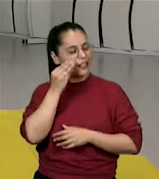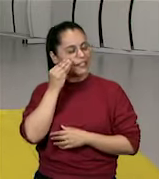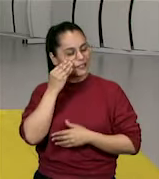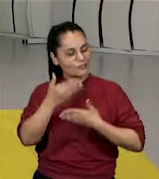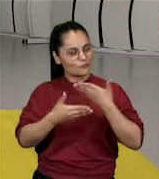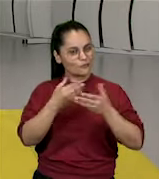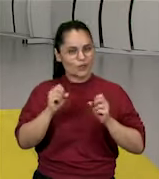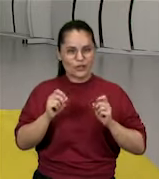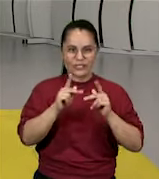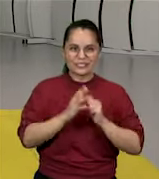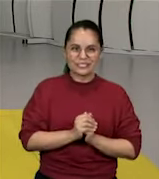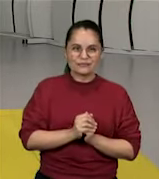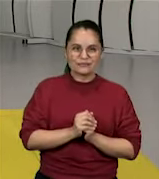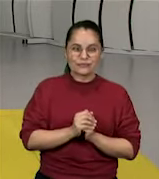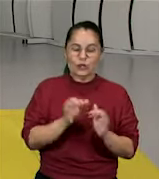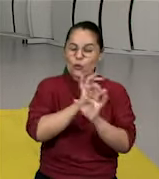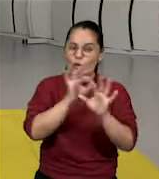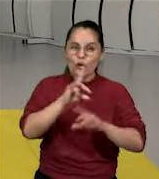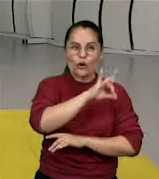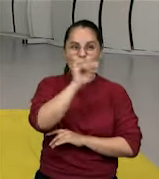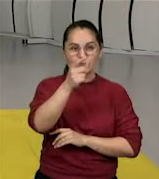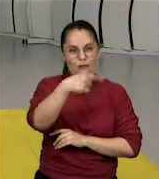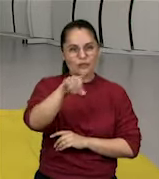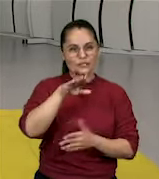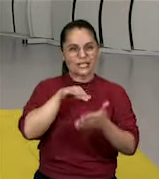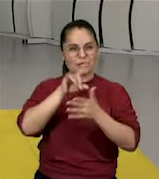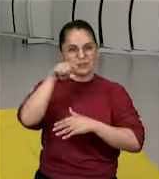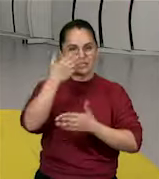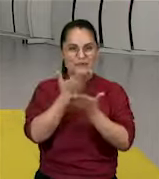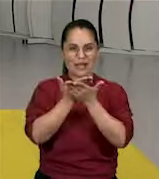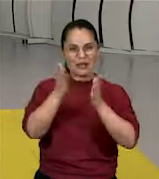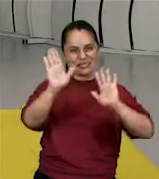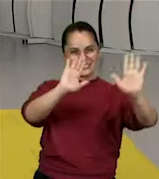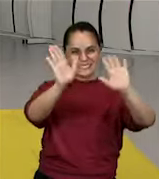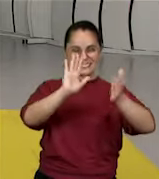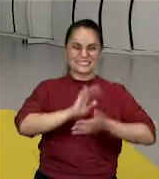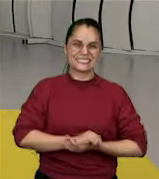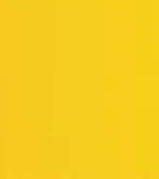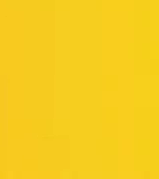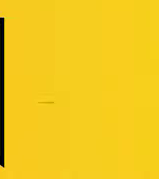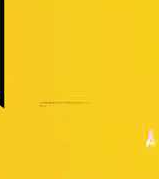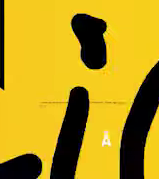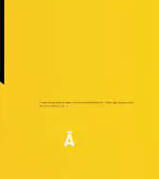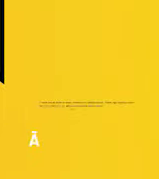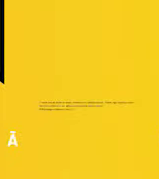construir, ok? Um ótimo dia para vocês e até a próxima aula. Tchau!